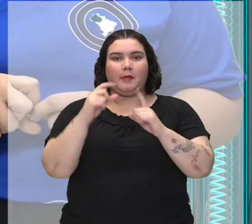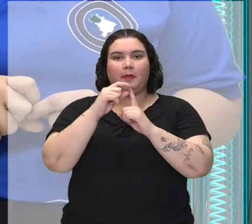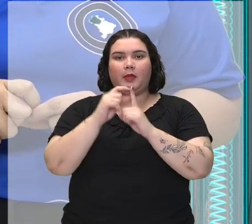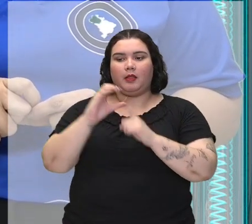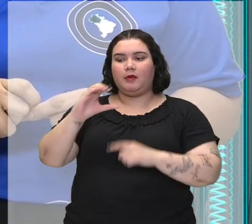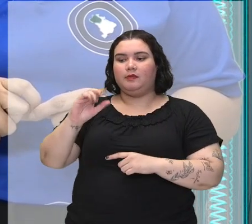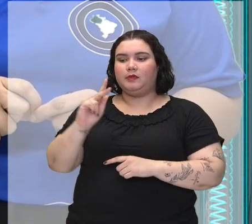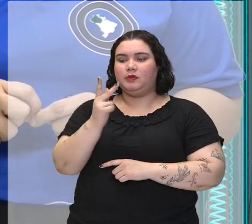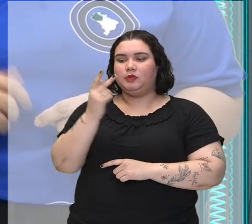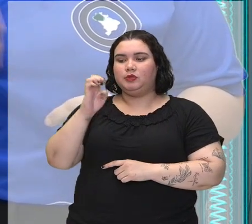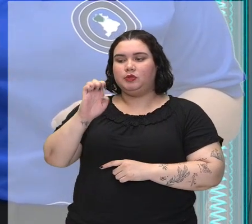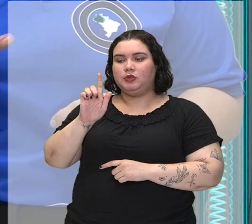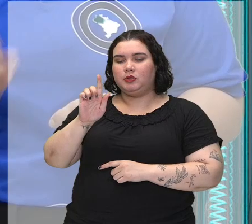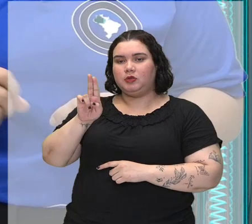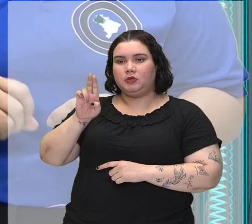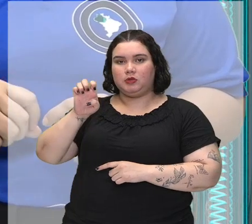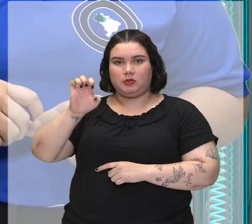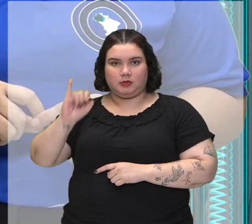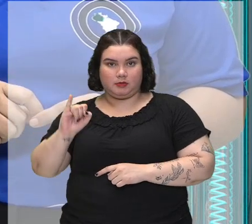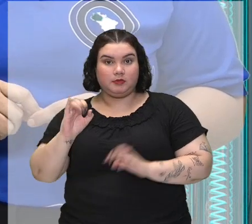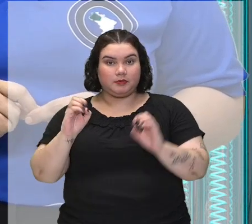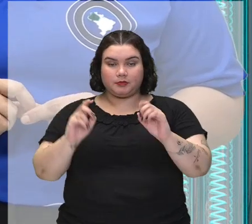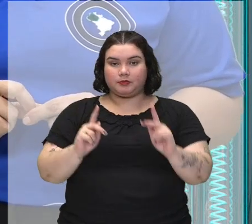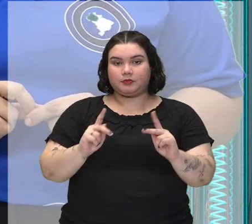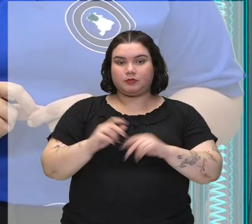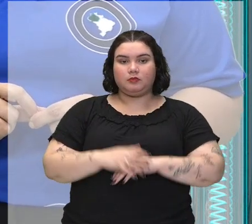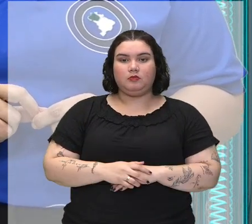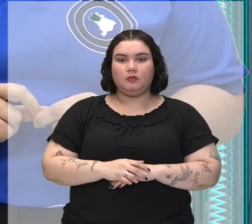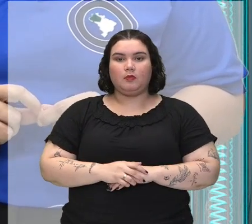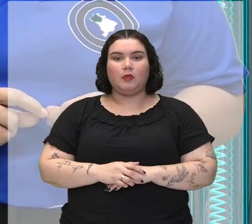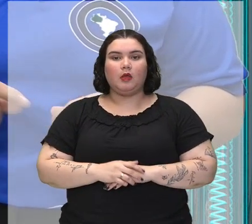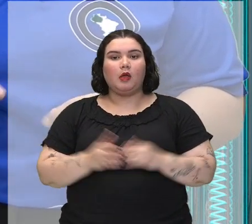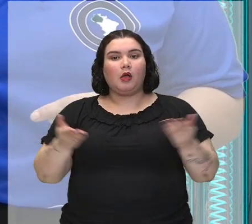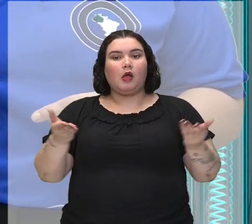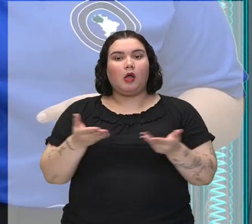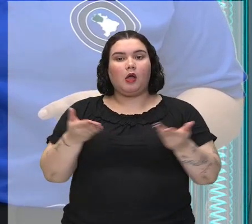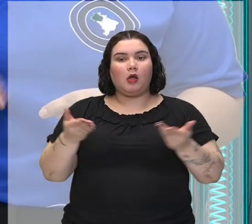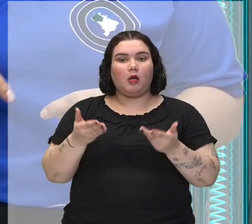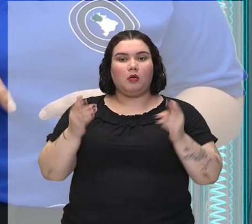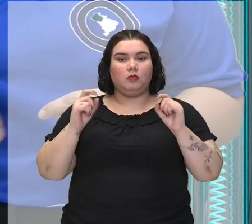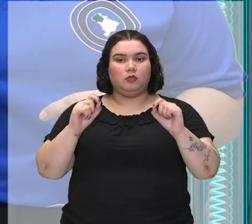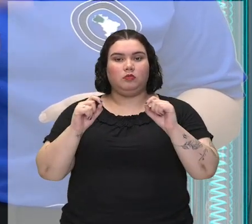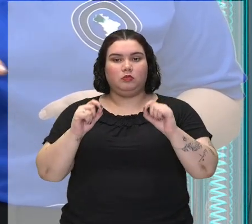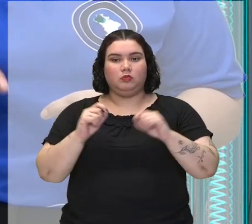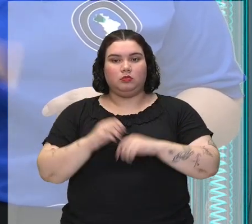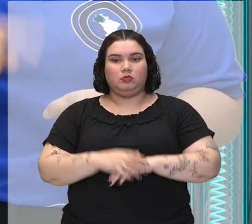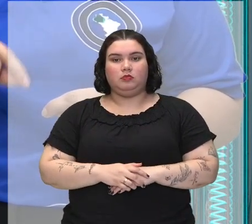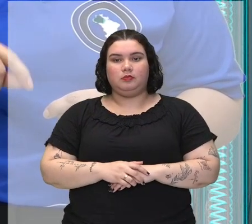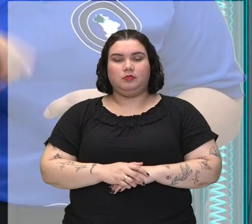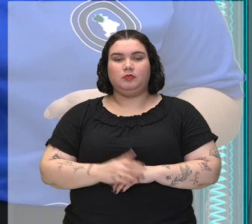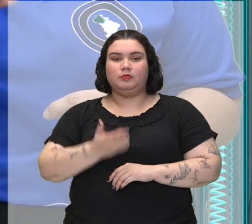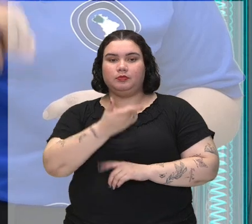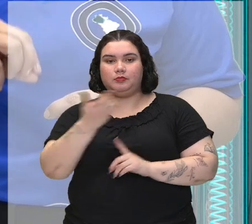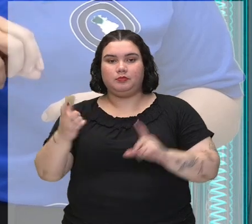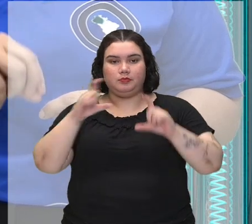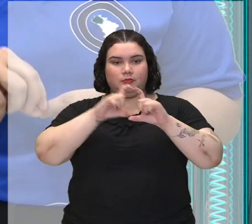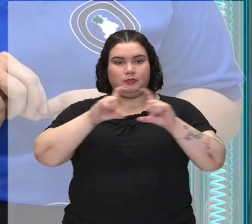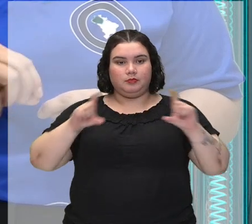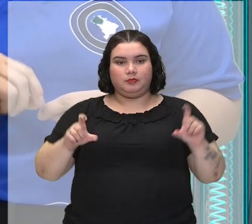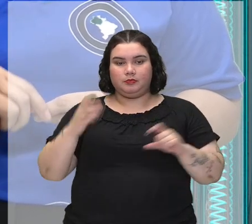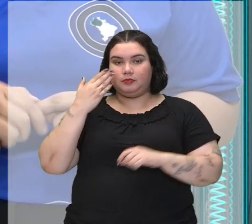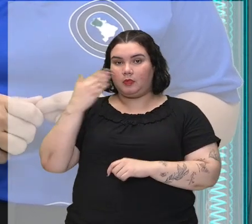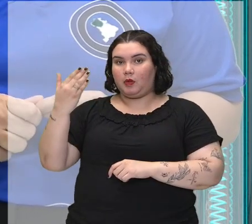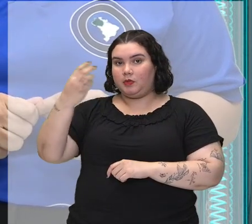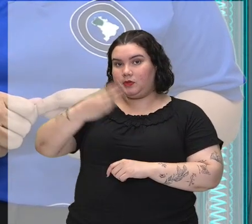mulher. Correto? Pois bem, agora vamos acompanhar a próxima tirinha. Vamos lá no